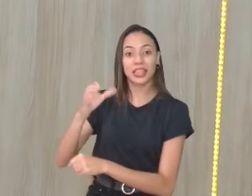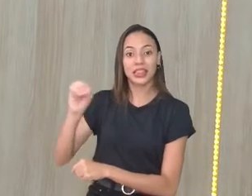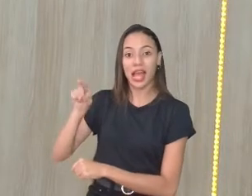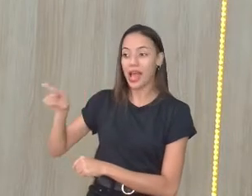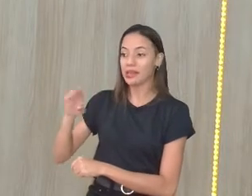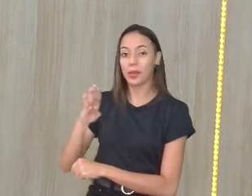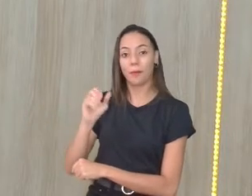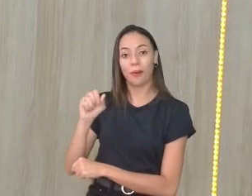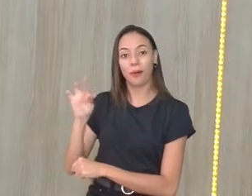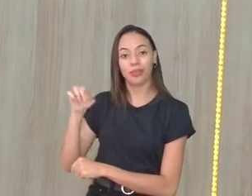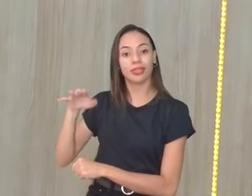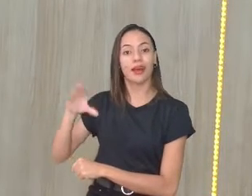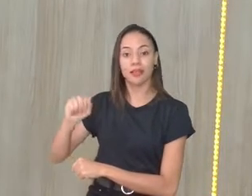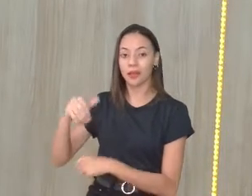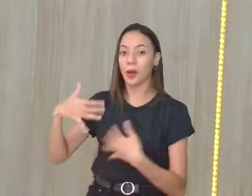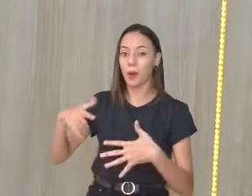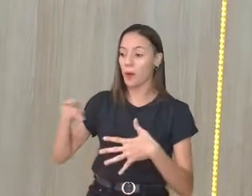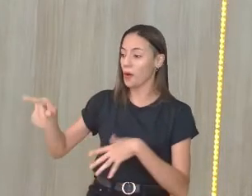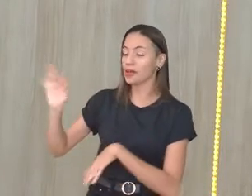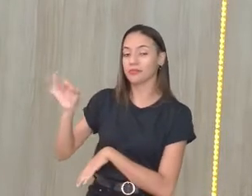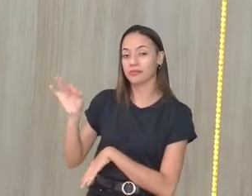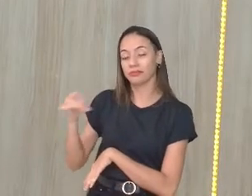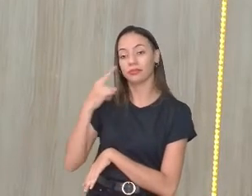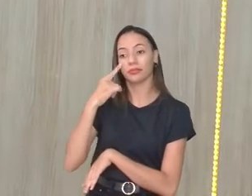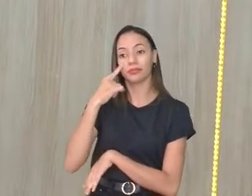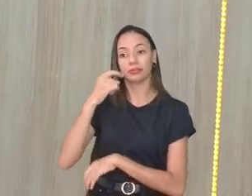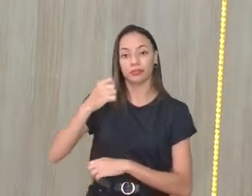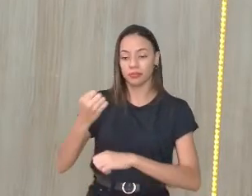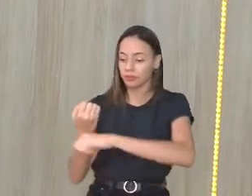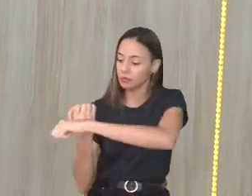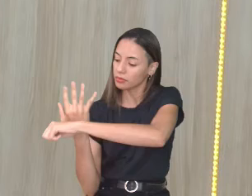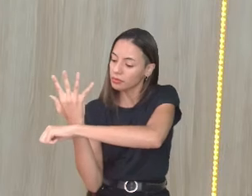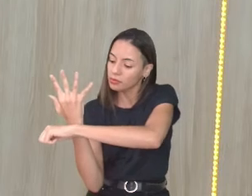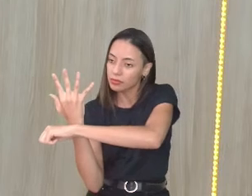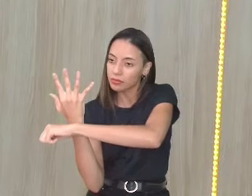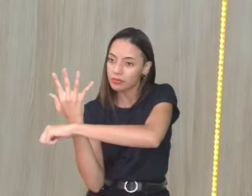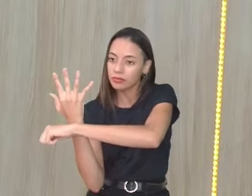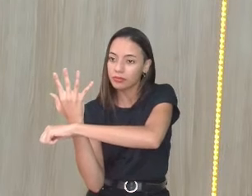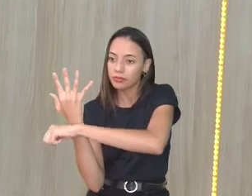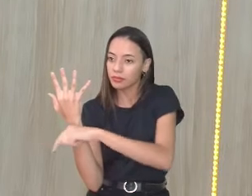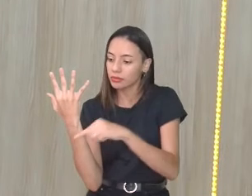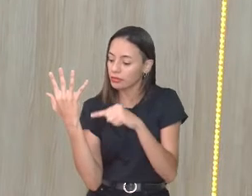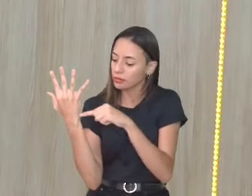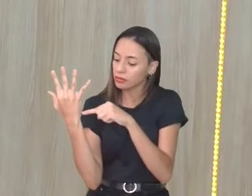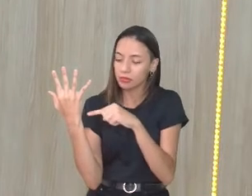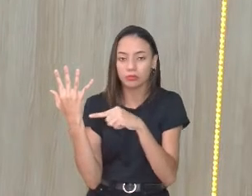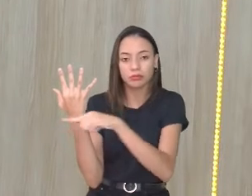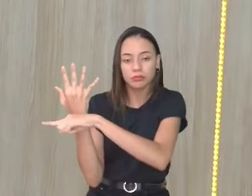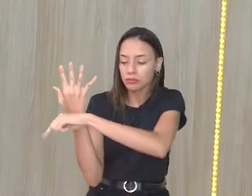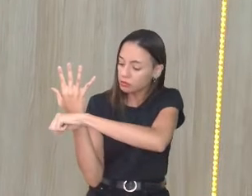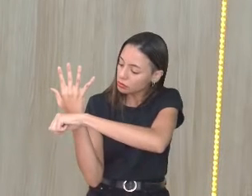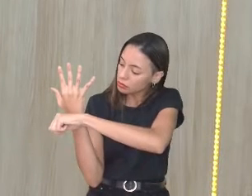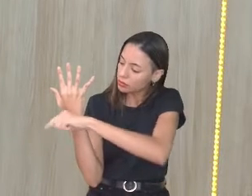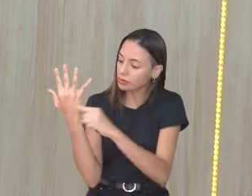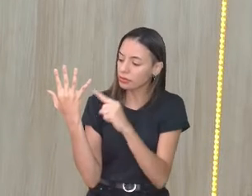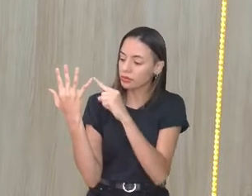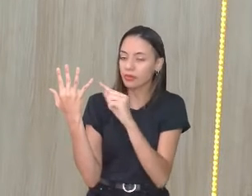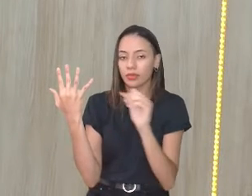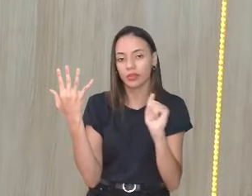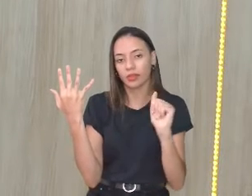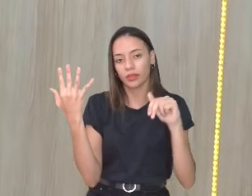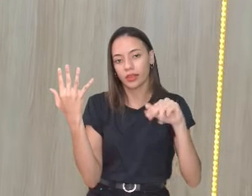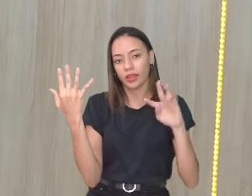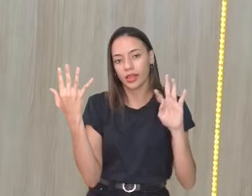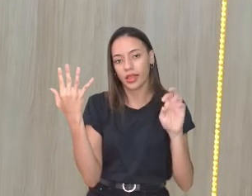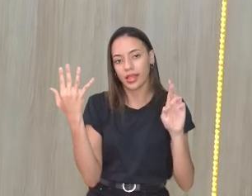É isso aí, gente. Então, temos aqui esse filetezinho. O filete, ele tá apenas segurando a antera, né? E essa